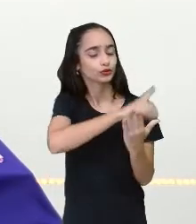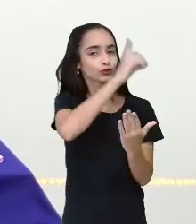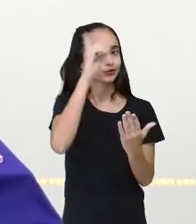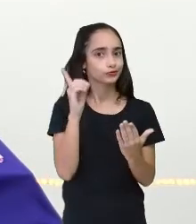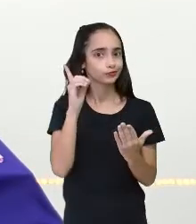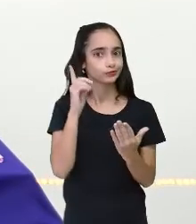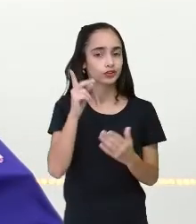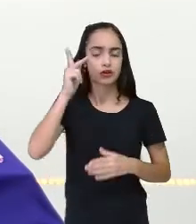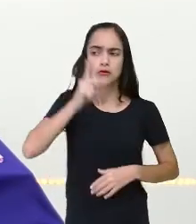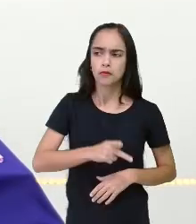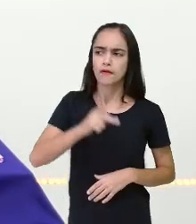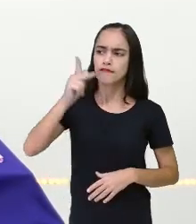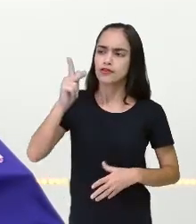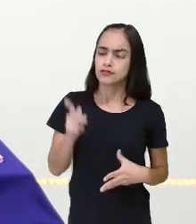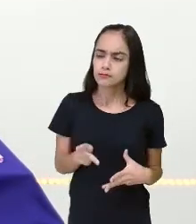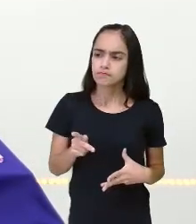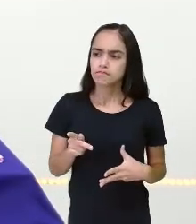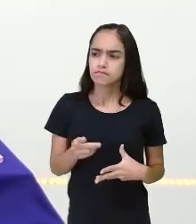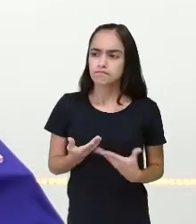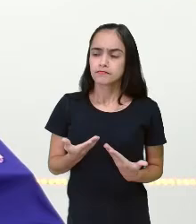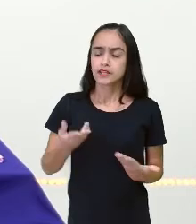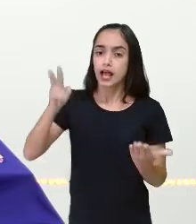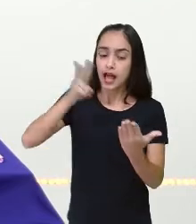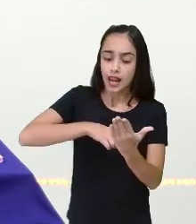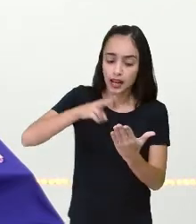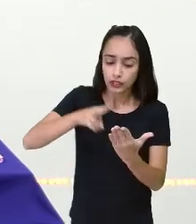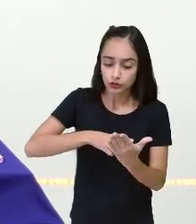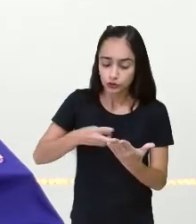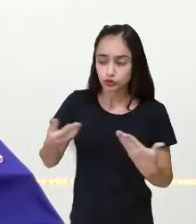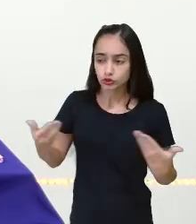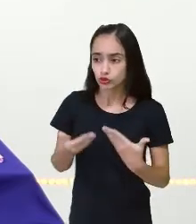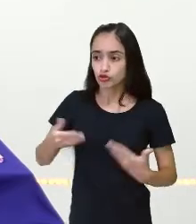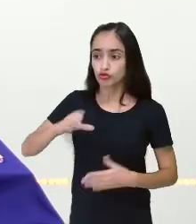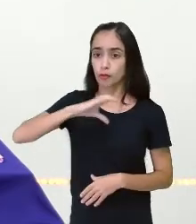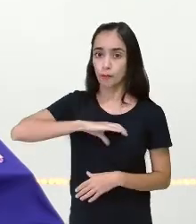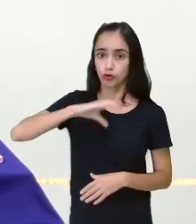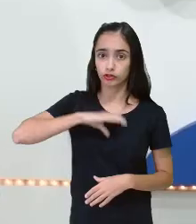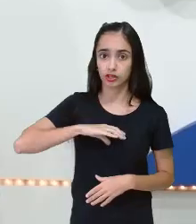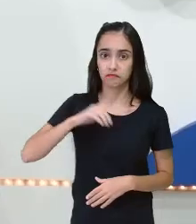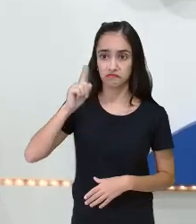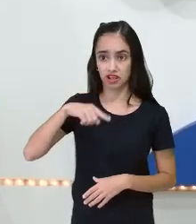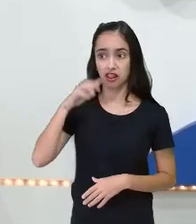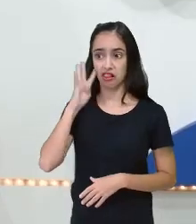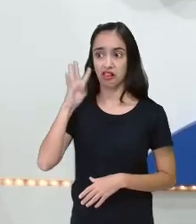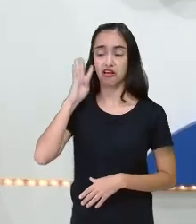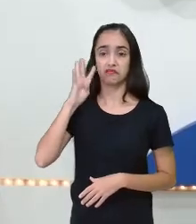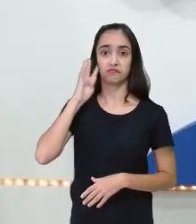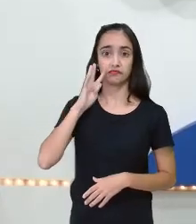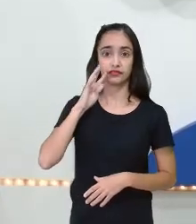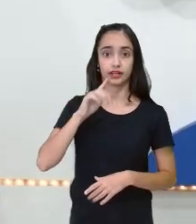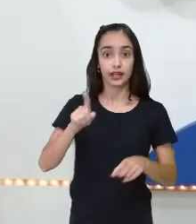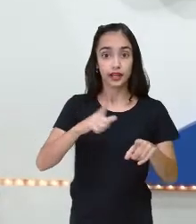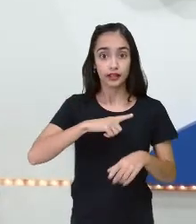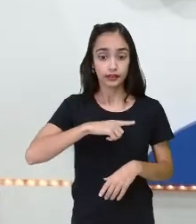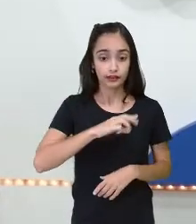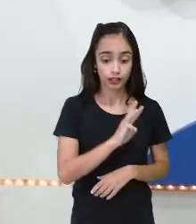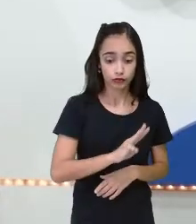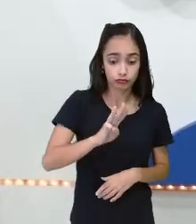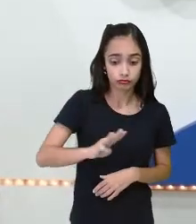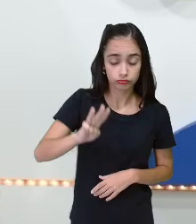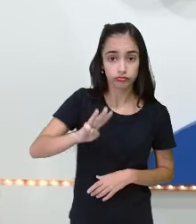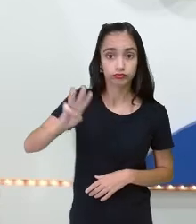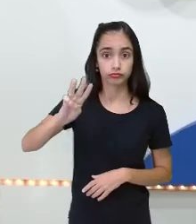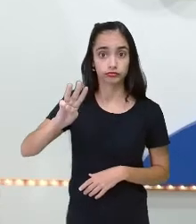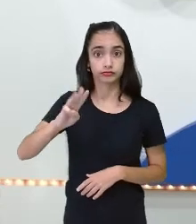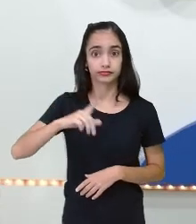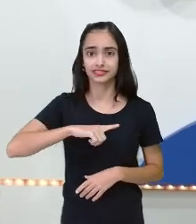a leitura do dia de hoje da aula de português foi muito massa. Foi muito legal, da Árvore de Livros, né? Tem muita coisa